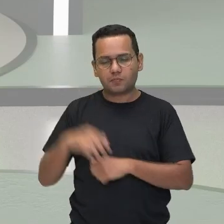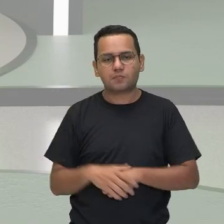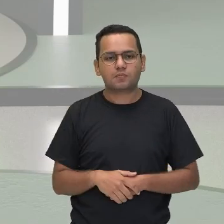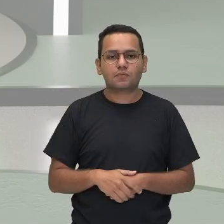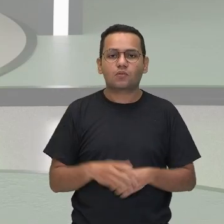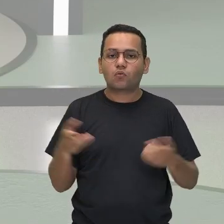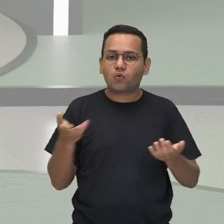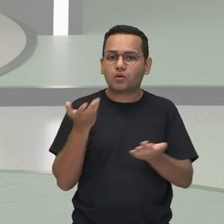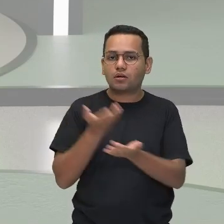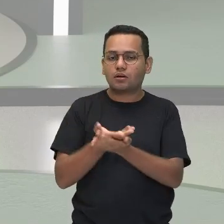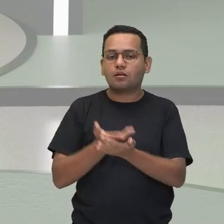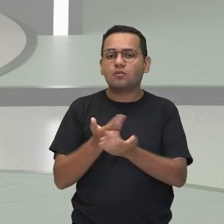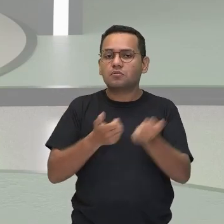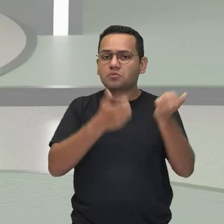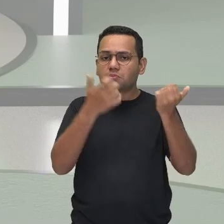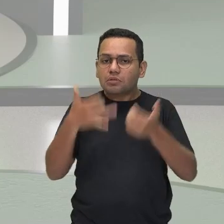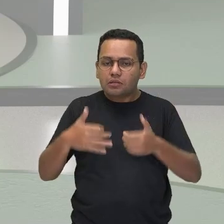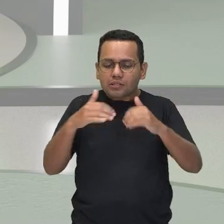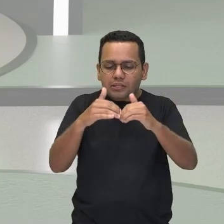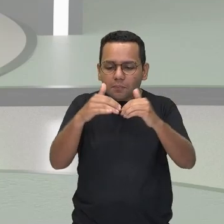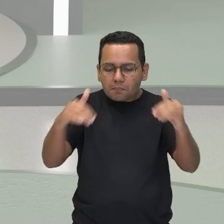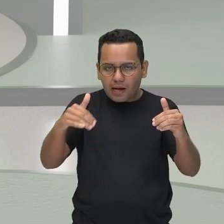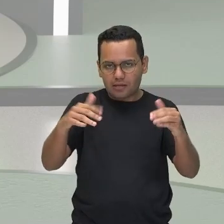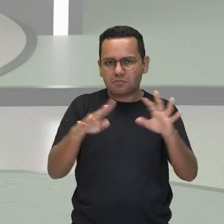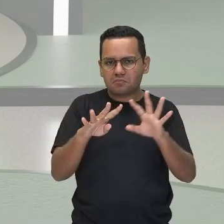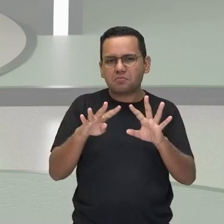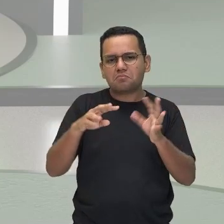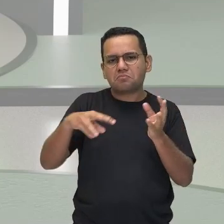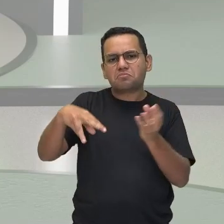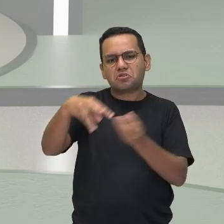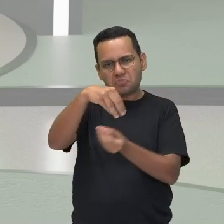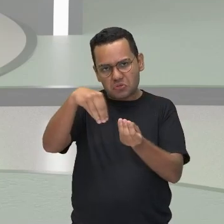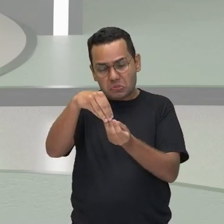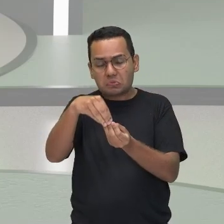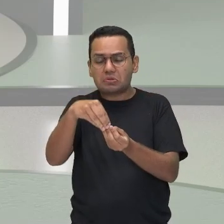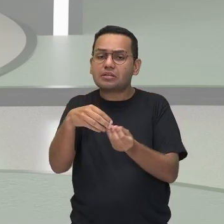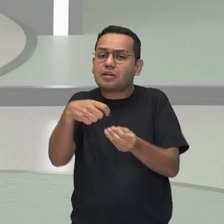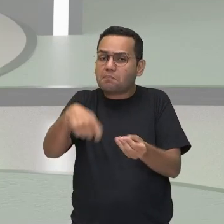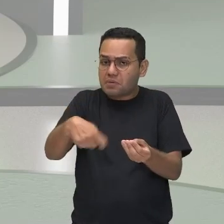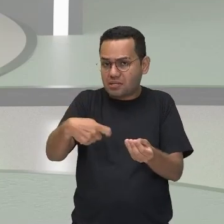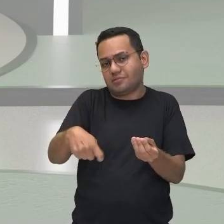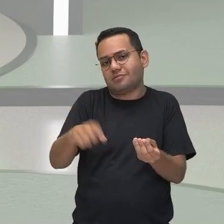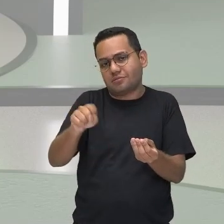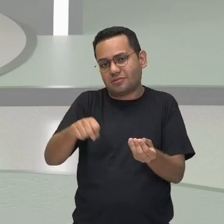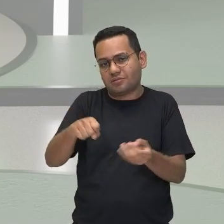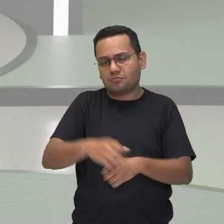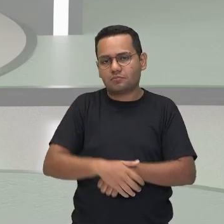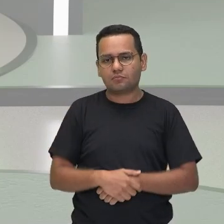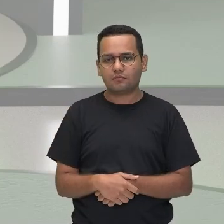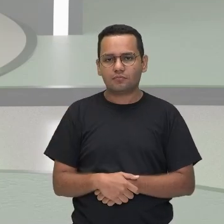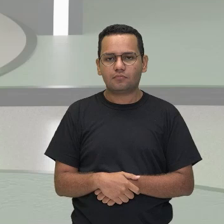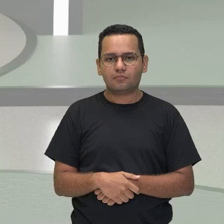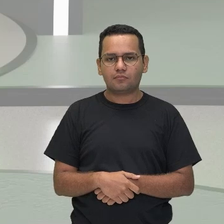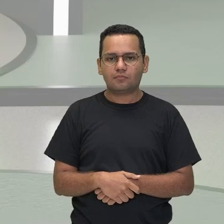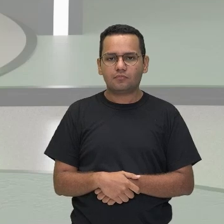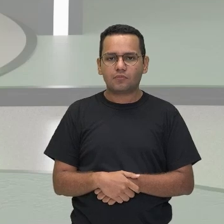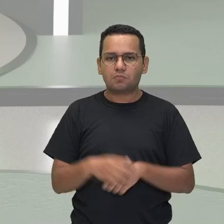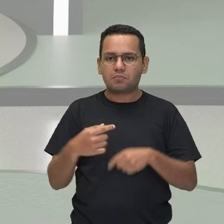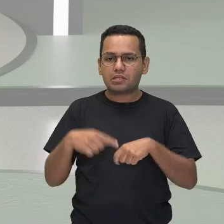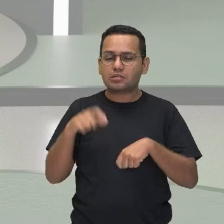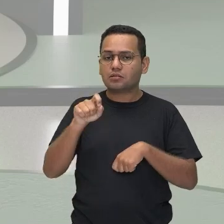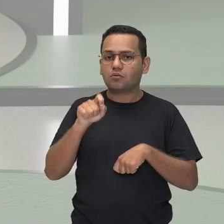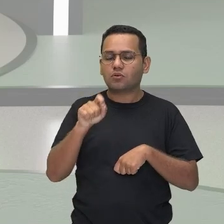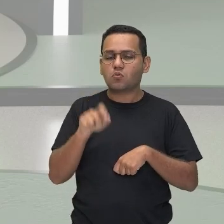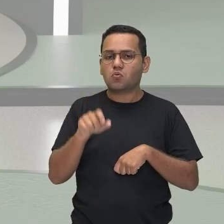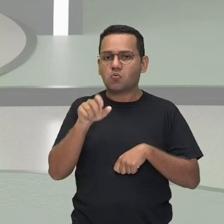falar sobre separação de outras misturas que são necessárias, em que é preciso aplicar algum método de